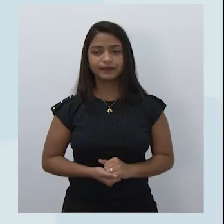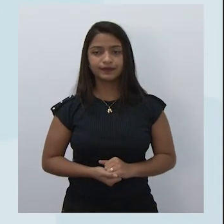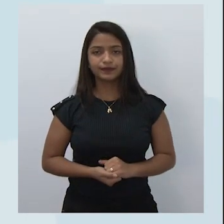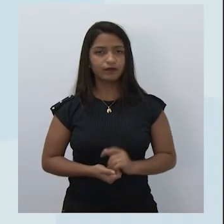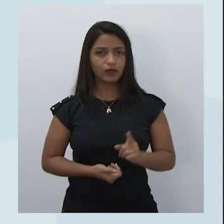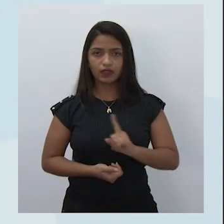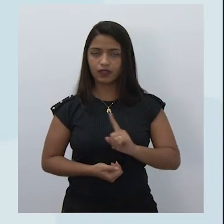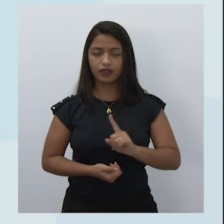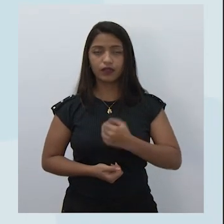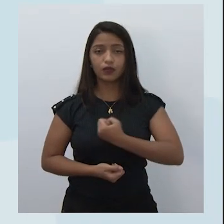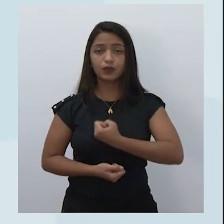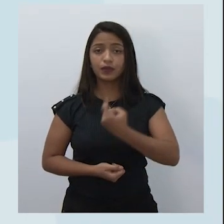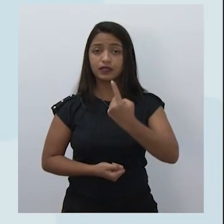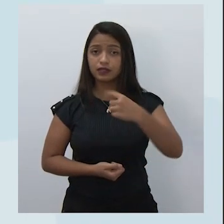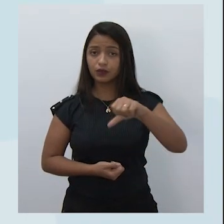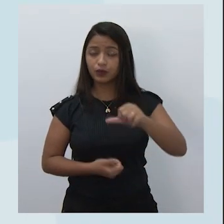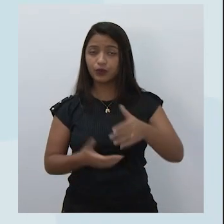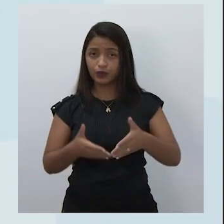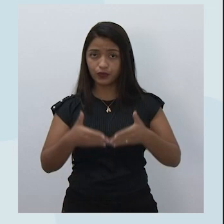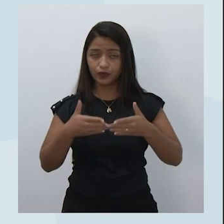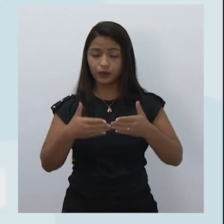Não, é o 19, por favor.